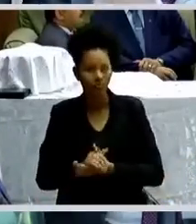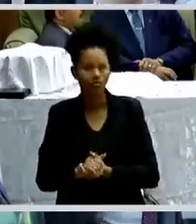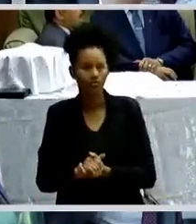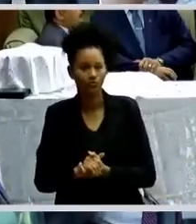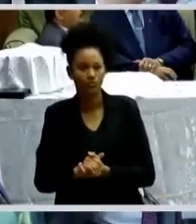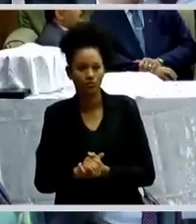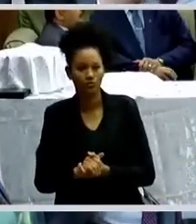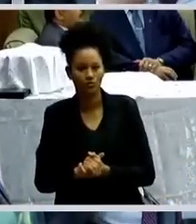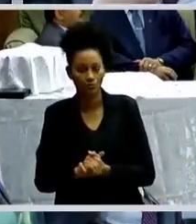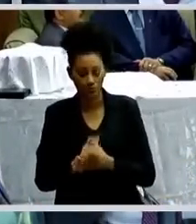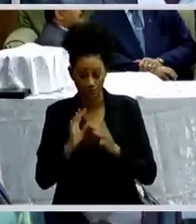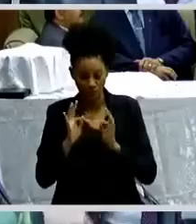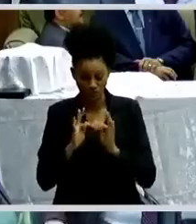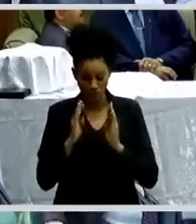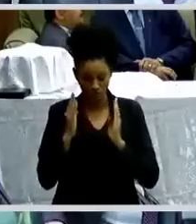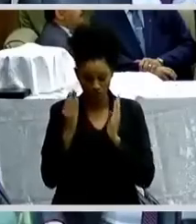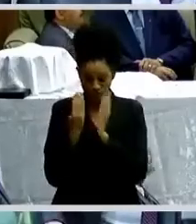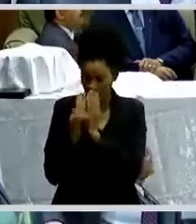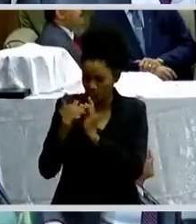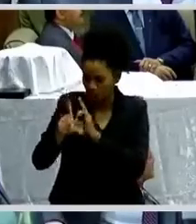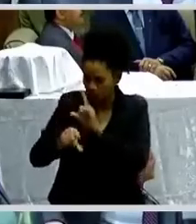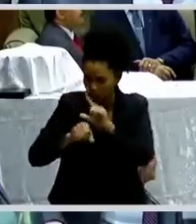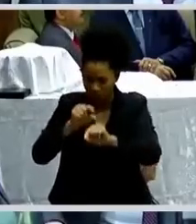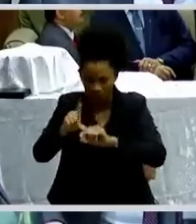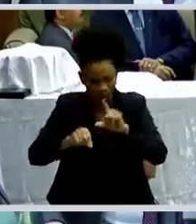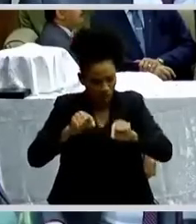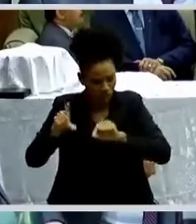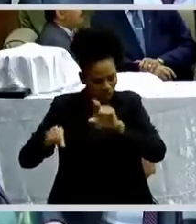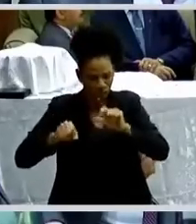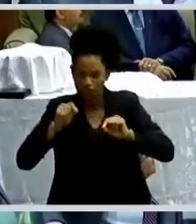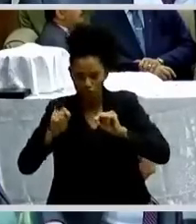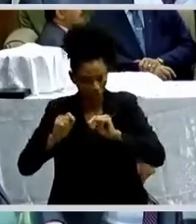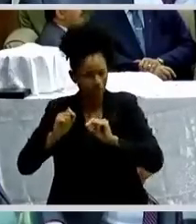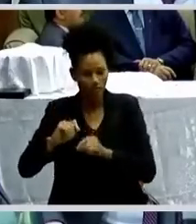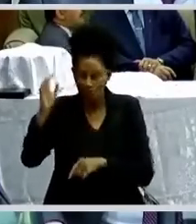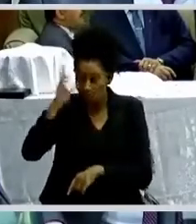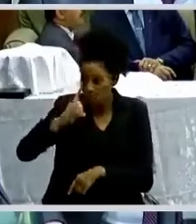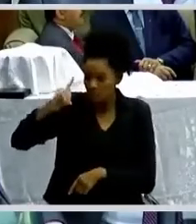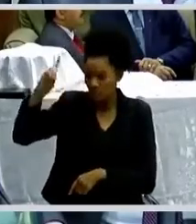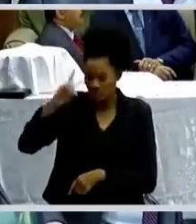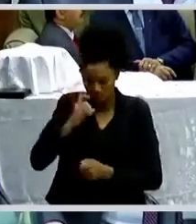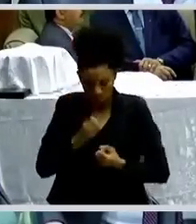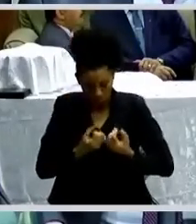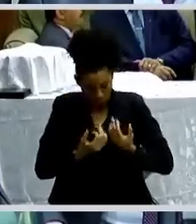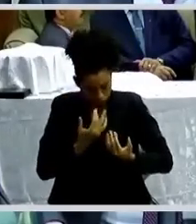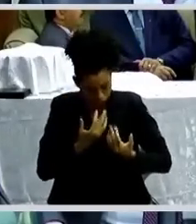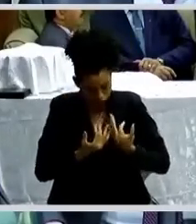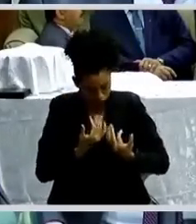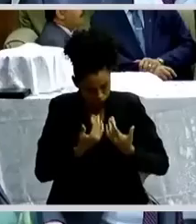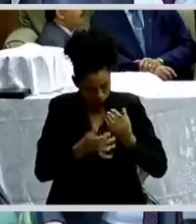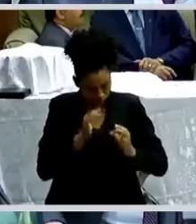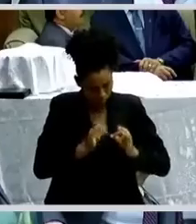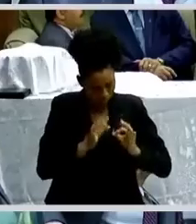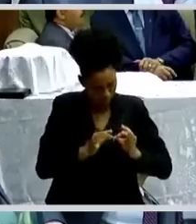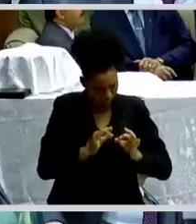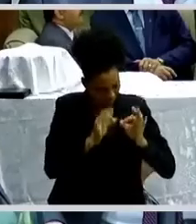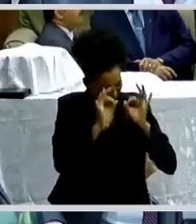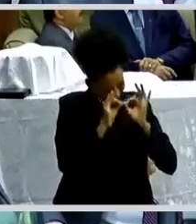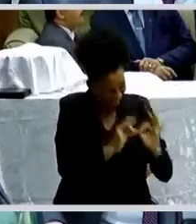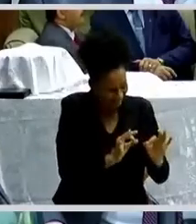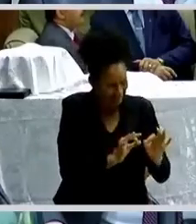a tribo que foi escolhida por Deus para manter acesa a chama da justiça e da ordem e da